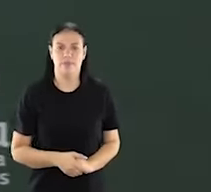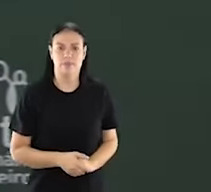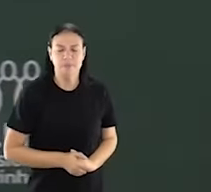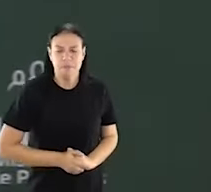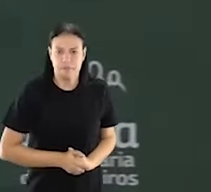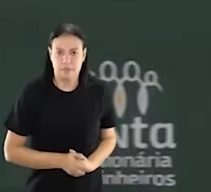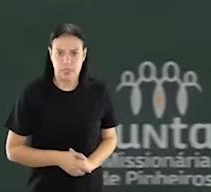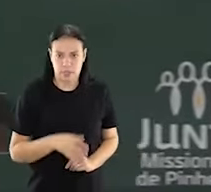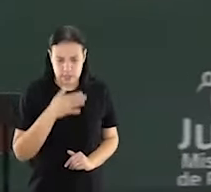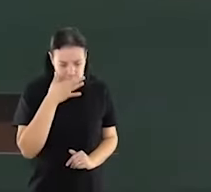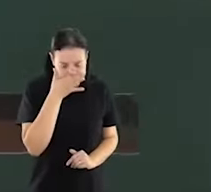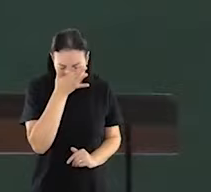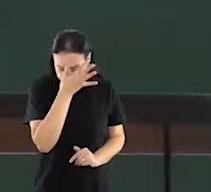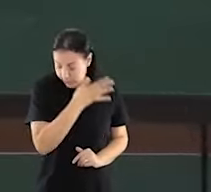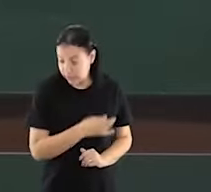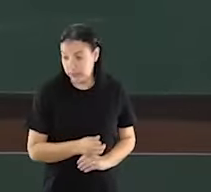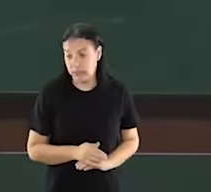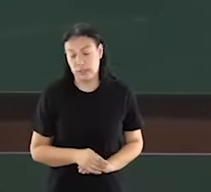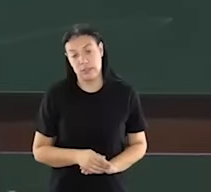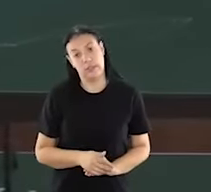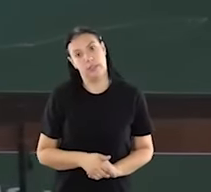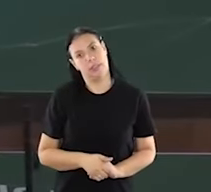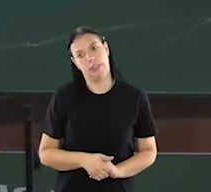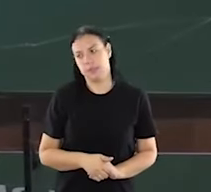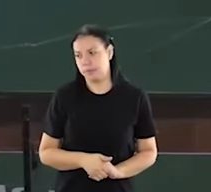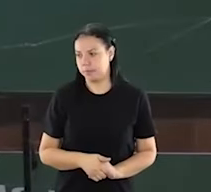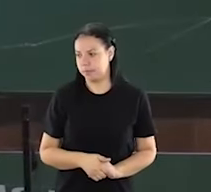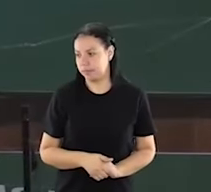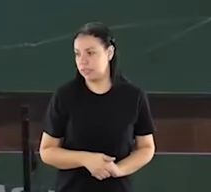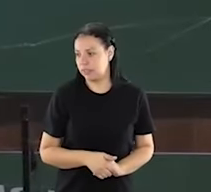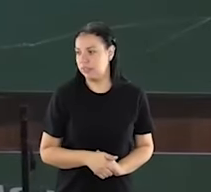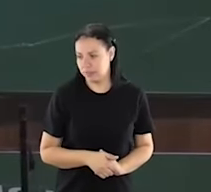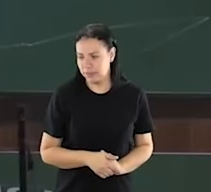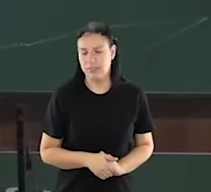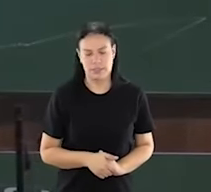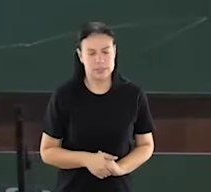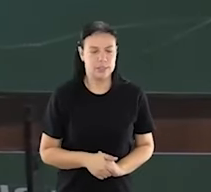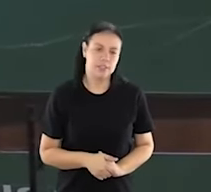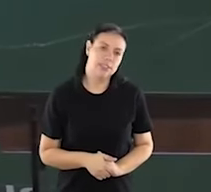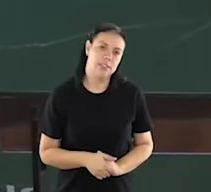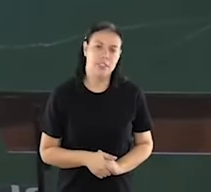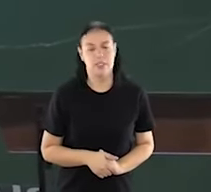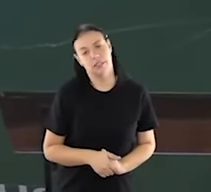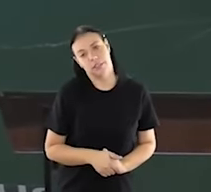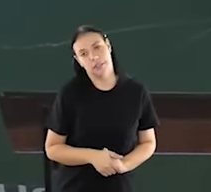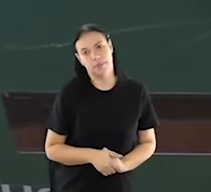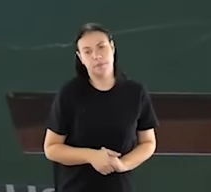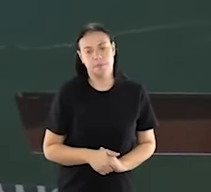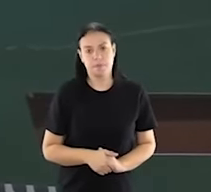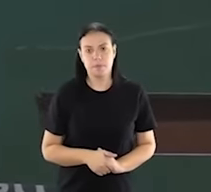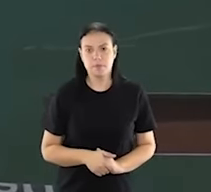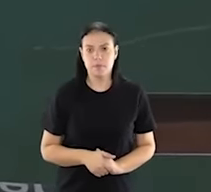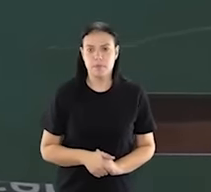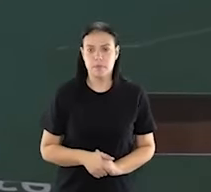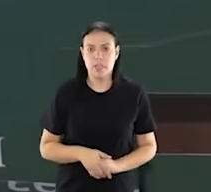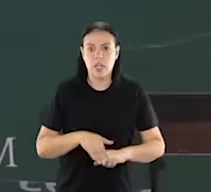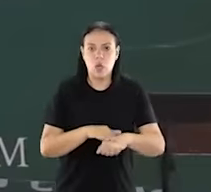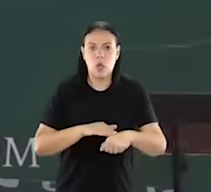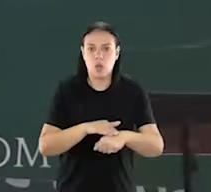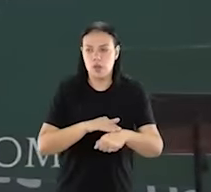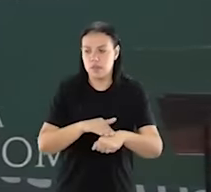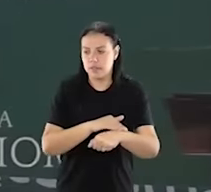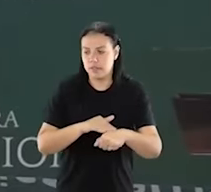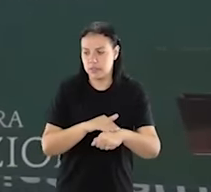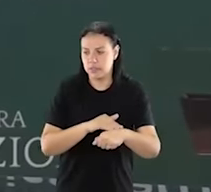isso com essa questão lá das outras mulheres da Galileia. Aliás, eu acho que comentei com o pastor Erival que quando eu